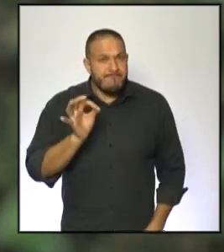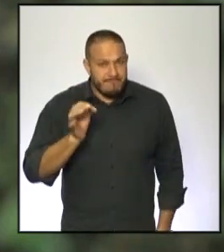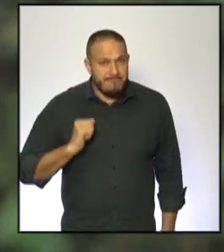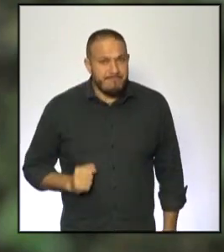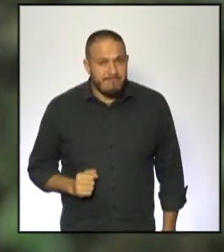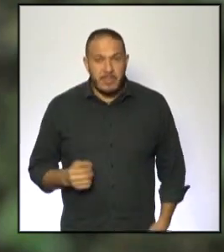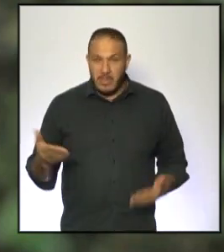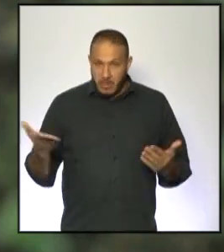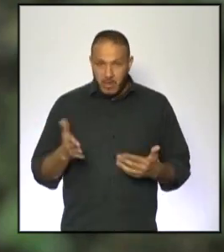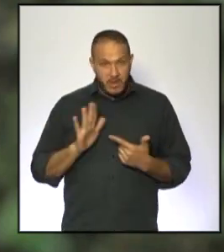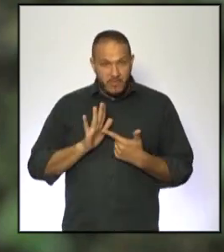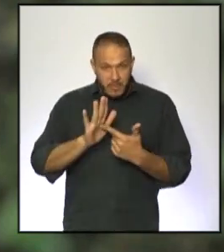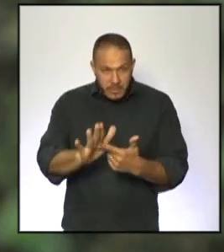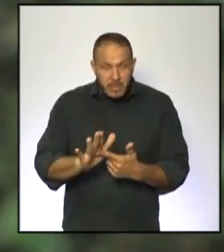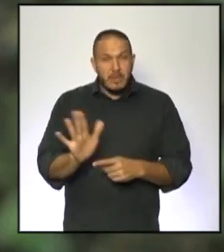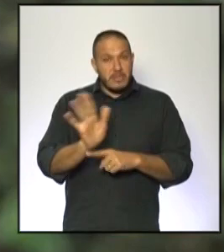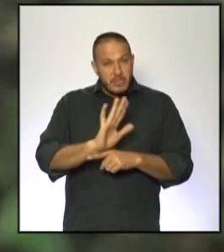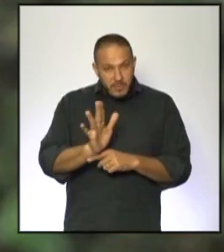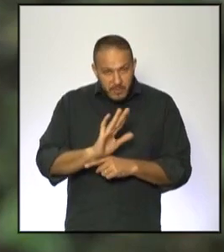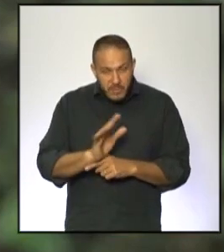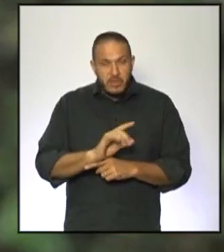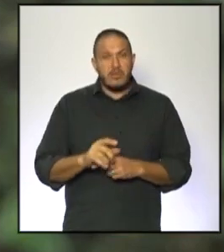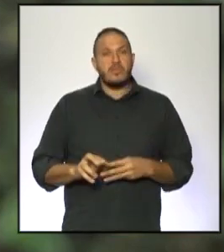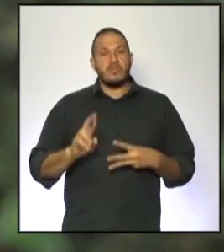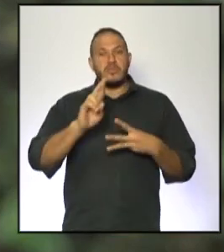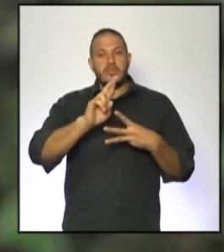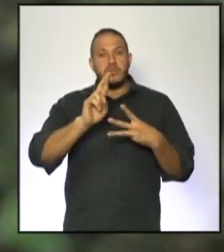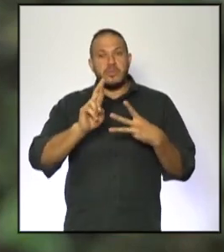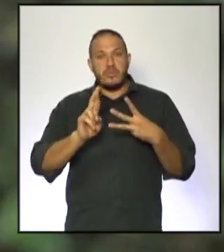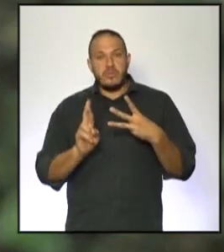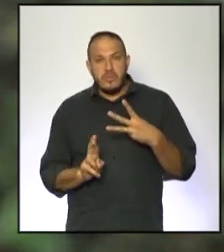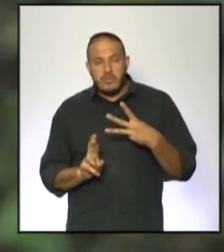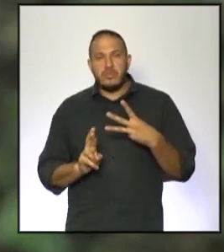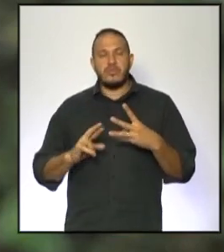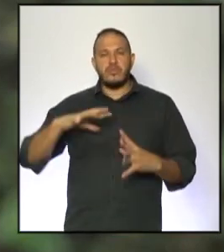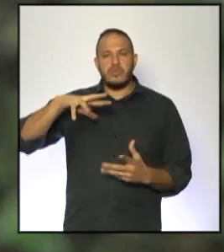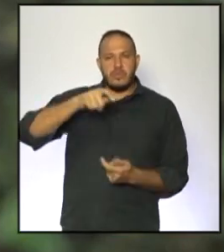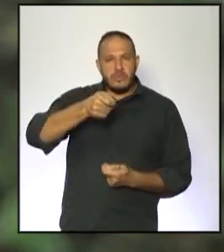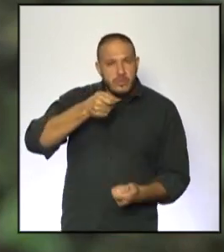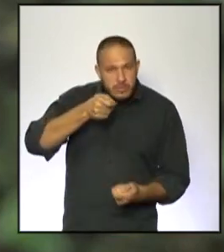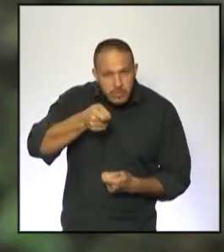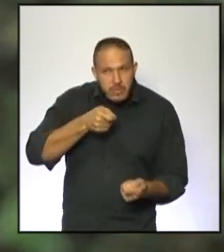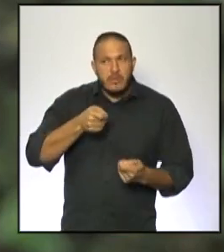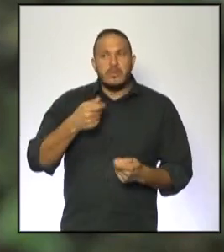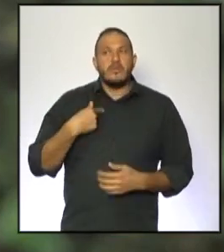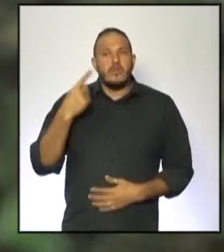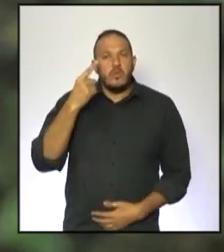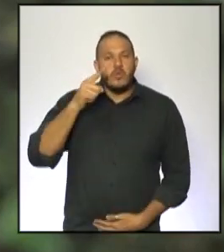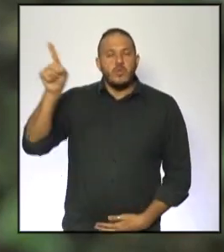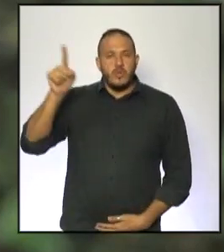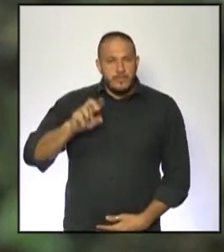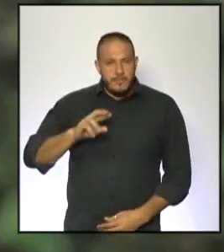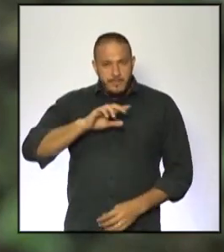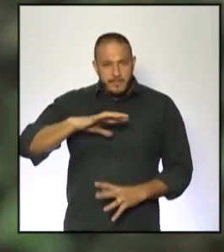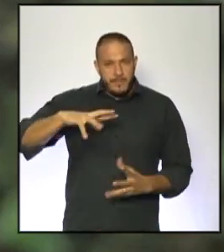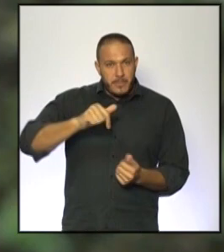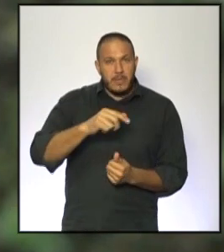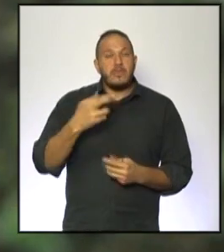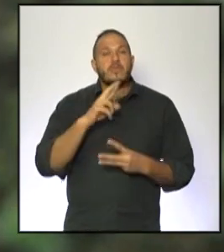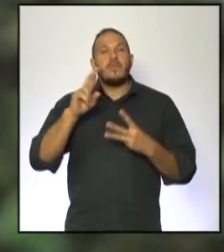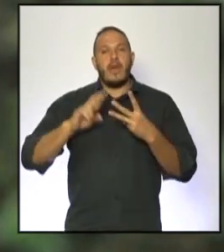apresentar agora nesse vídeo os 3 R's da sustentabilidade, onde apenas o último R é a